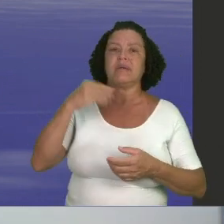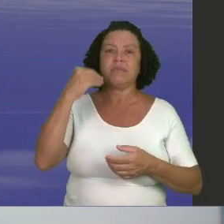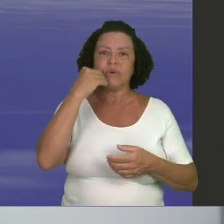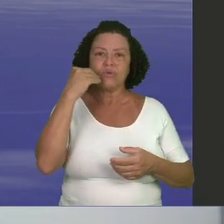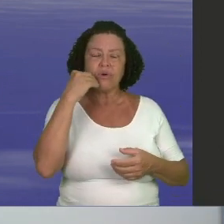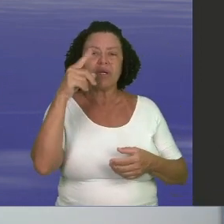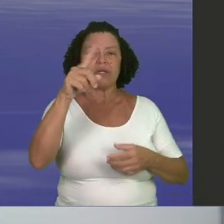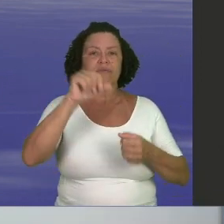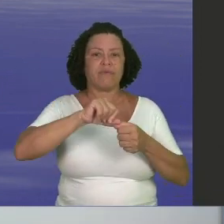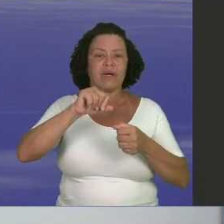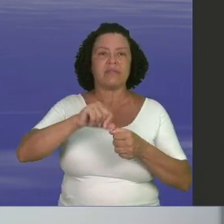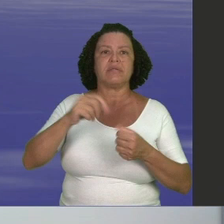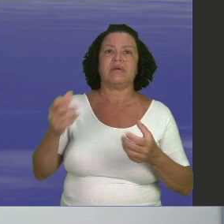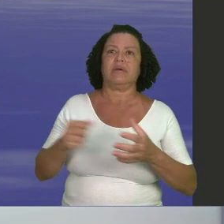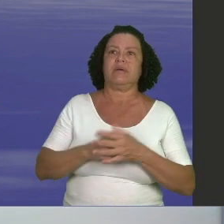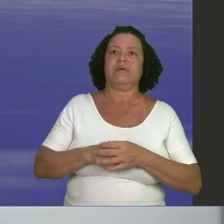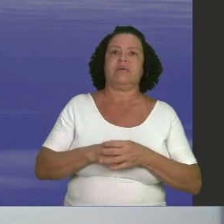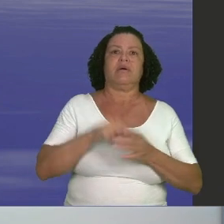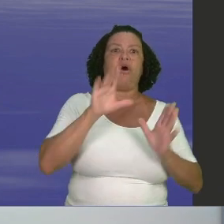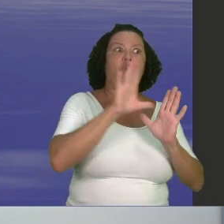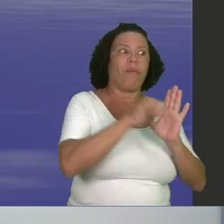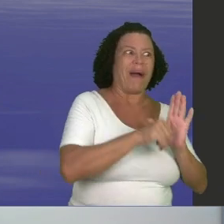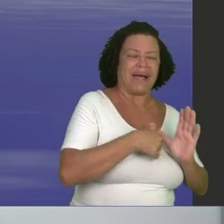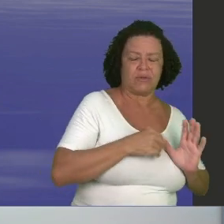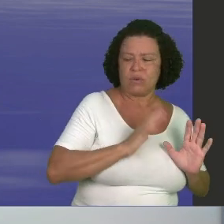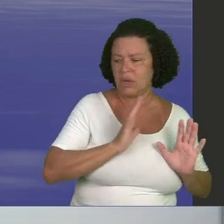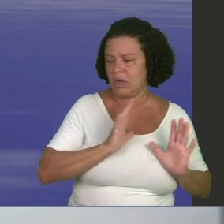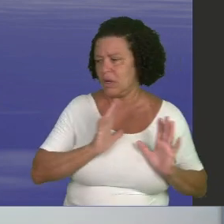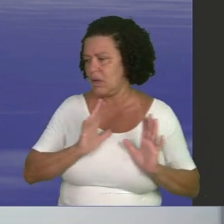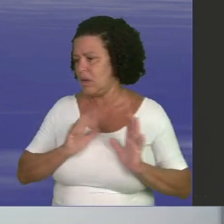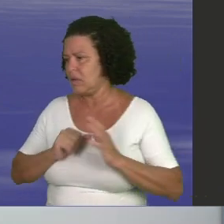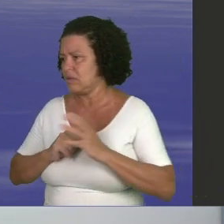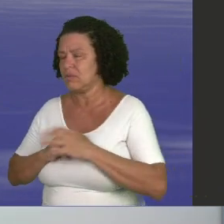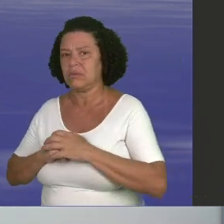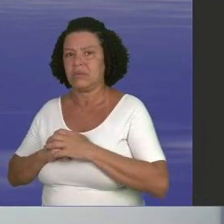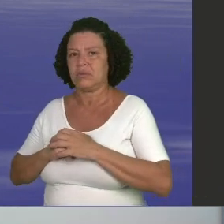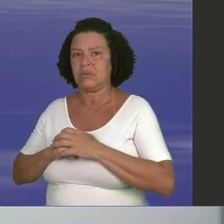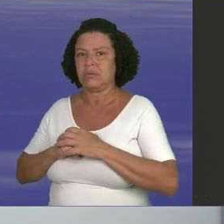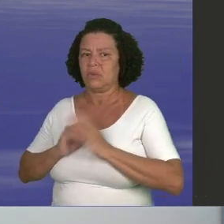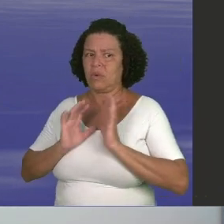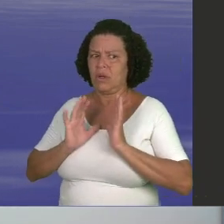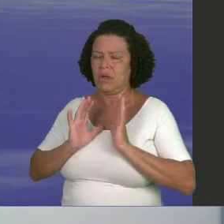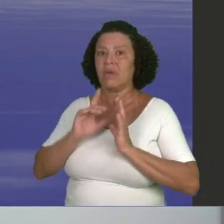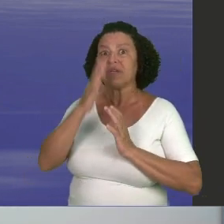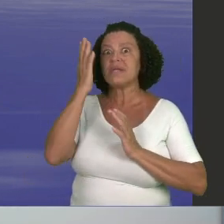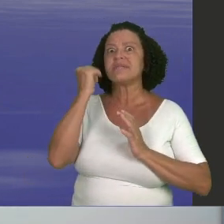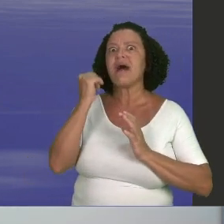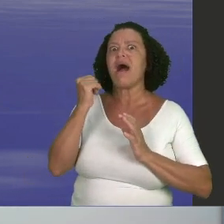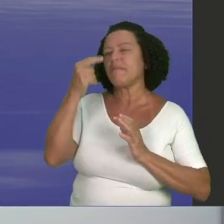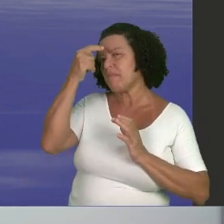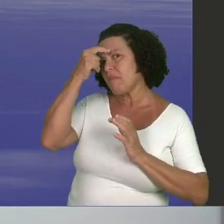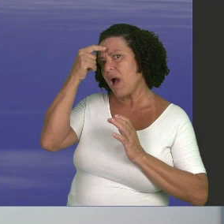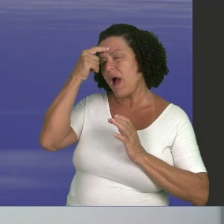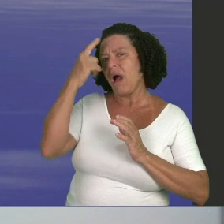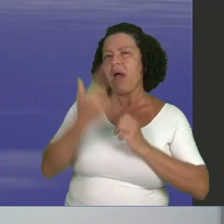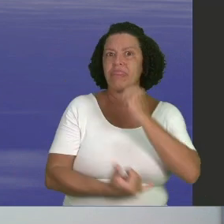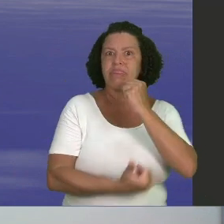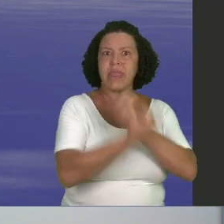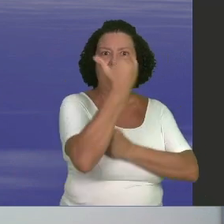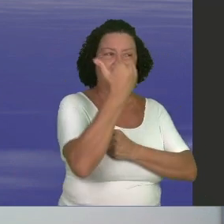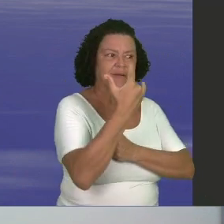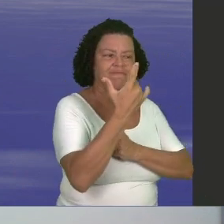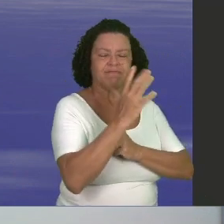um grande furto, nós não cometemos, ou alguns cometem, de fazer uma traição,